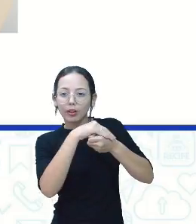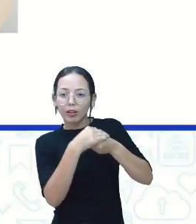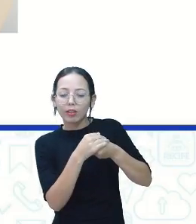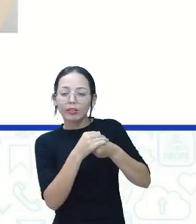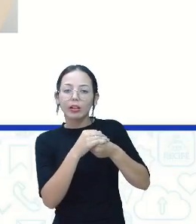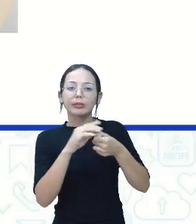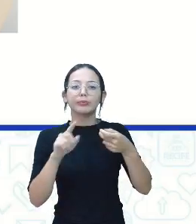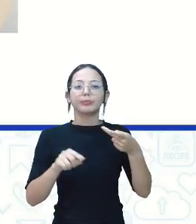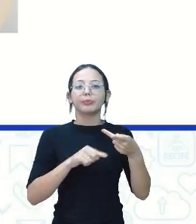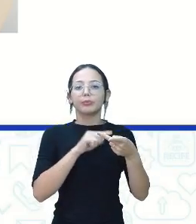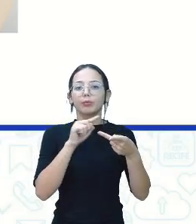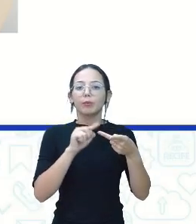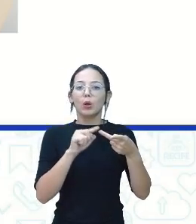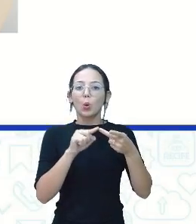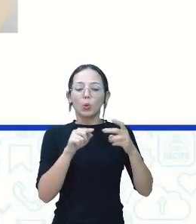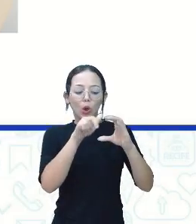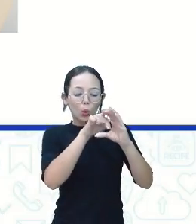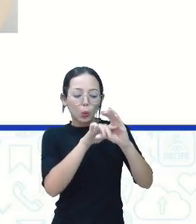plasmática,